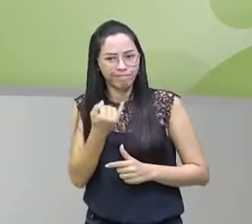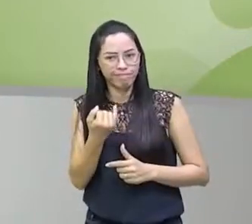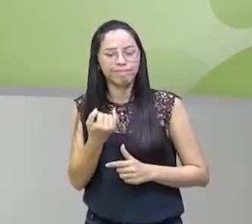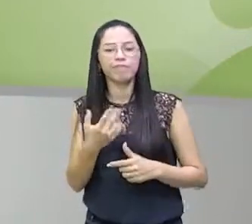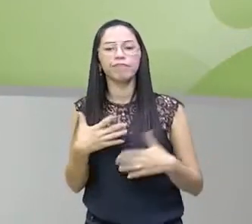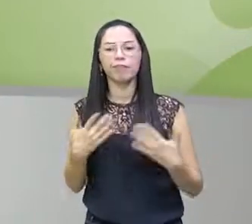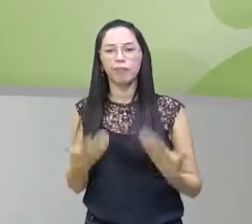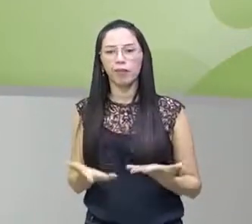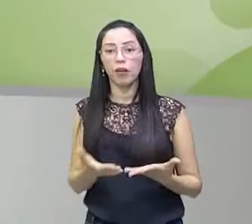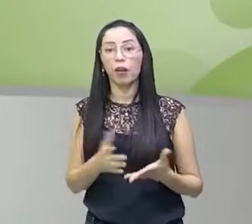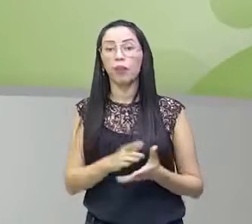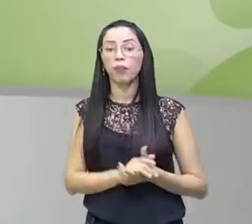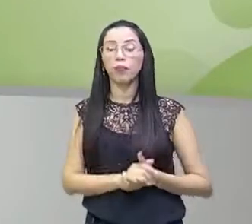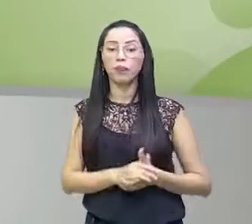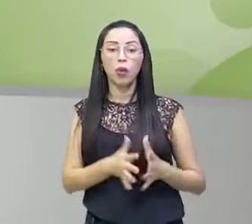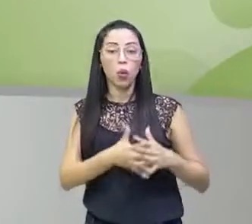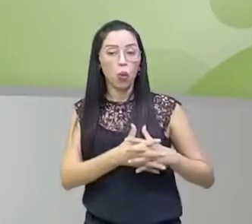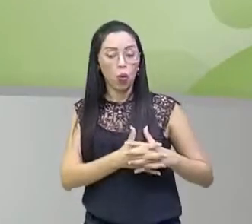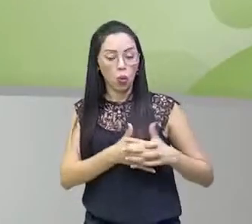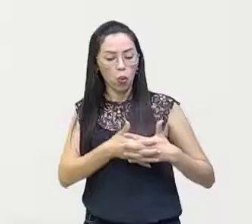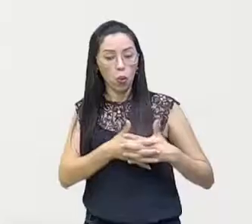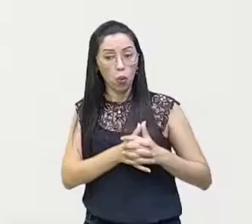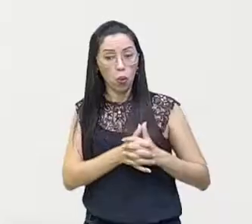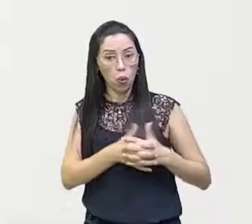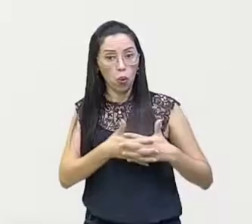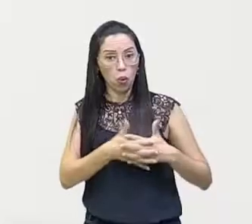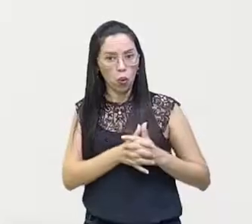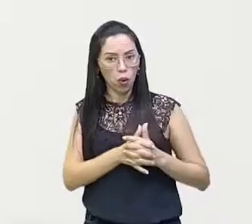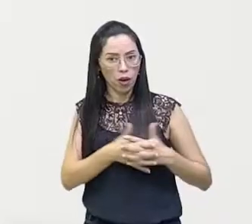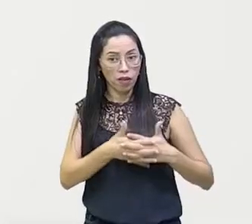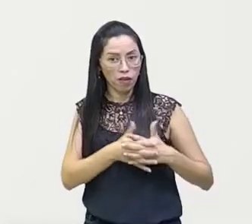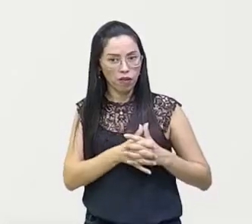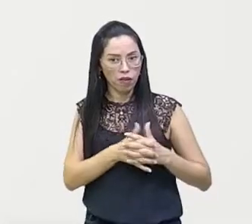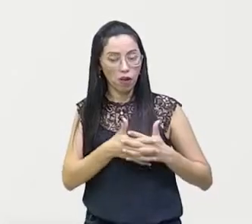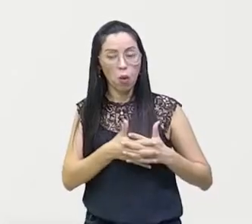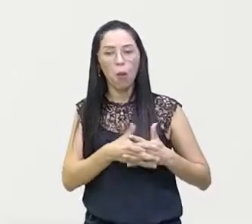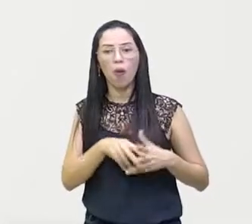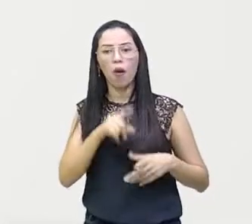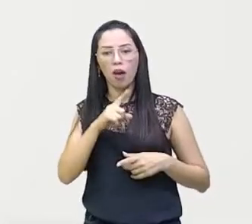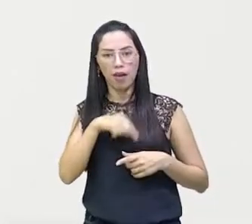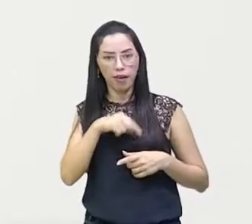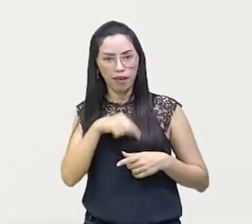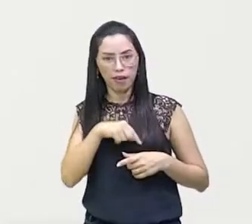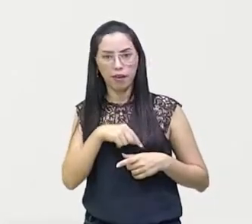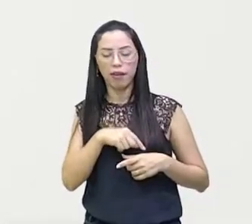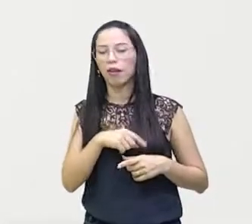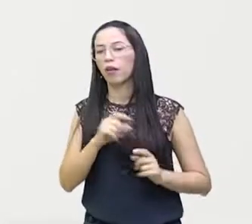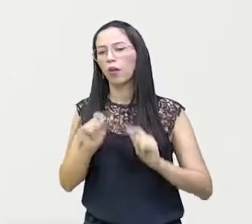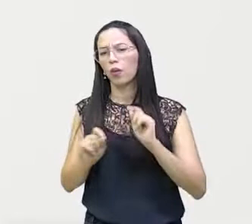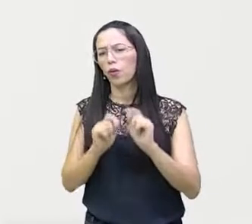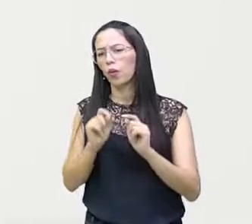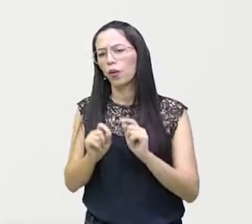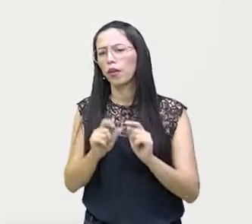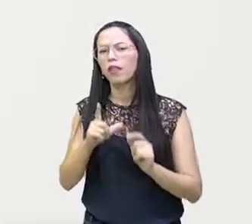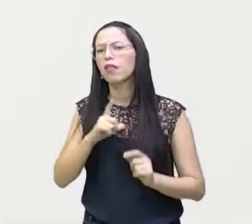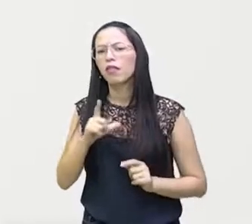Então, o coração, ele tem esquemas, né? Ele é composto por algumas